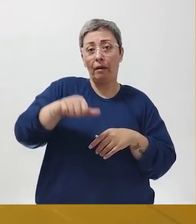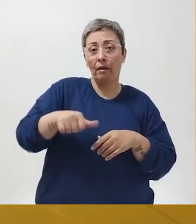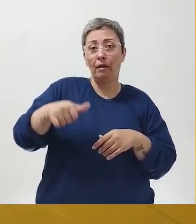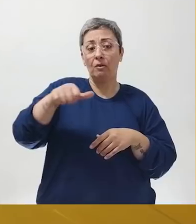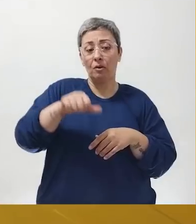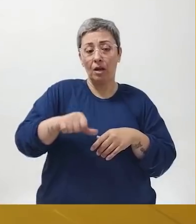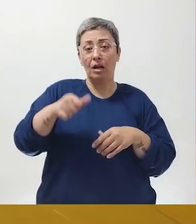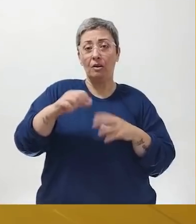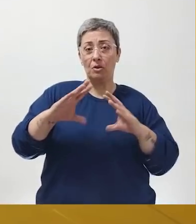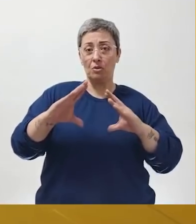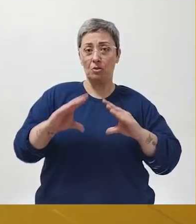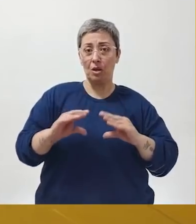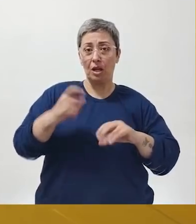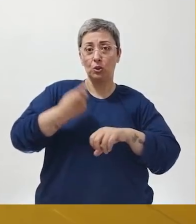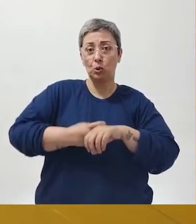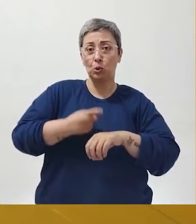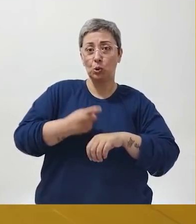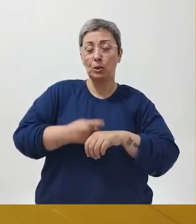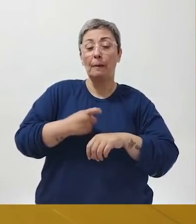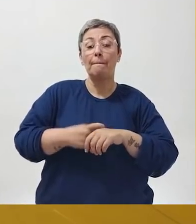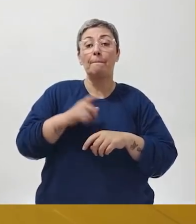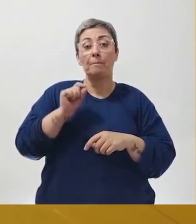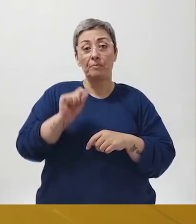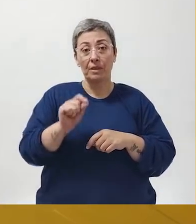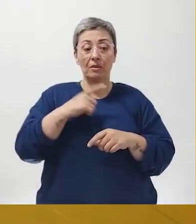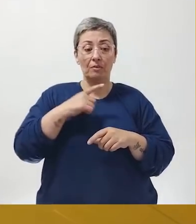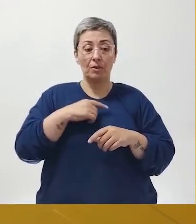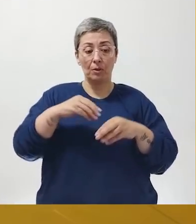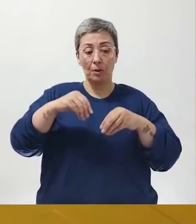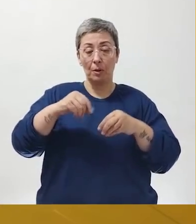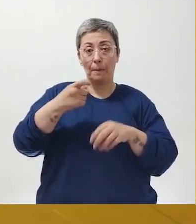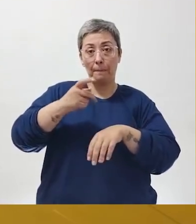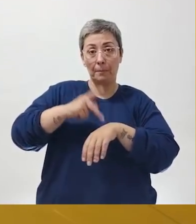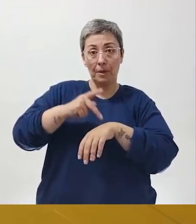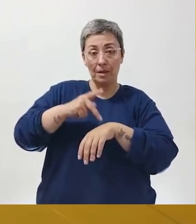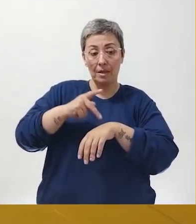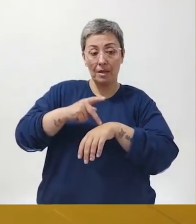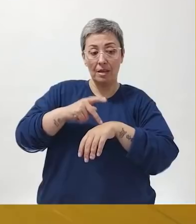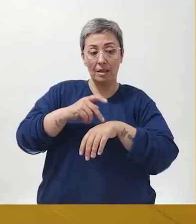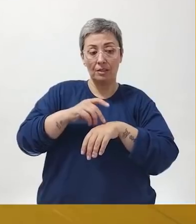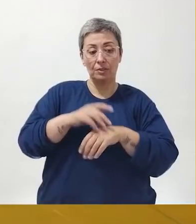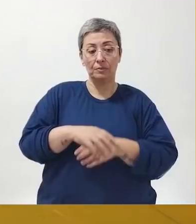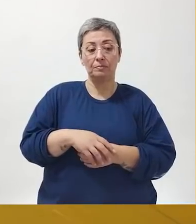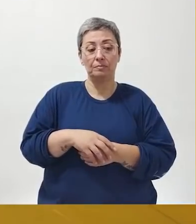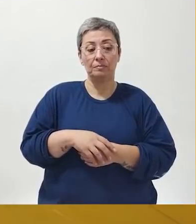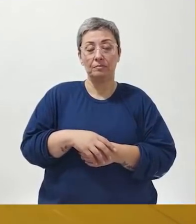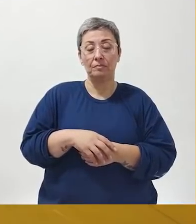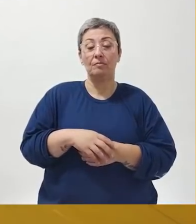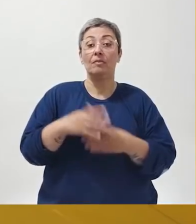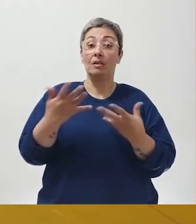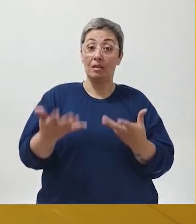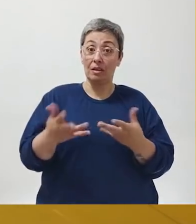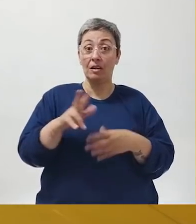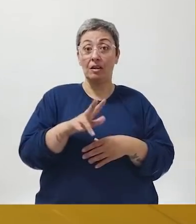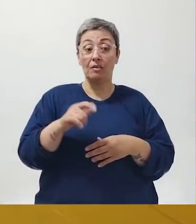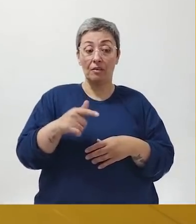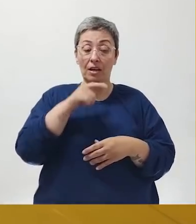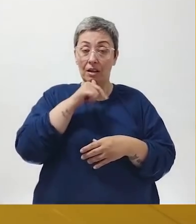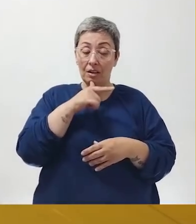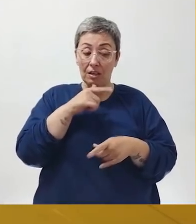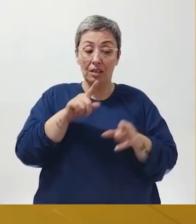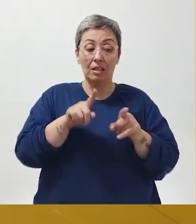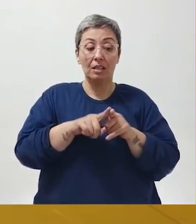ficar falando em um texto, né? Organização das Nações Unidas, Organização Não Governamental. Ah, vamos falar sobre o Instituto Brasileiro de Geografia e Estatística? Não, a